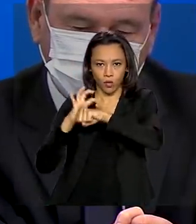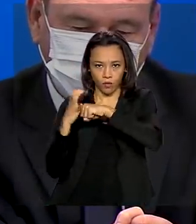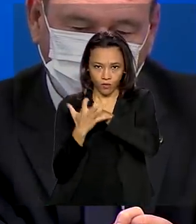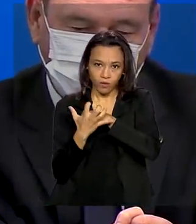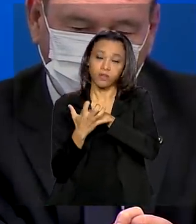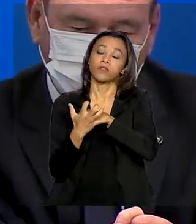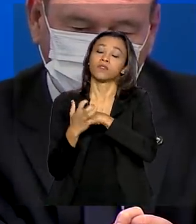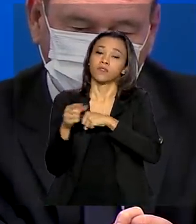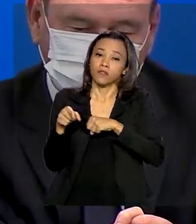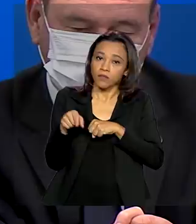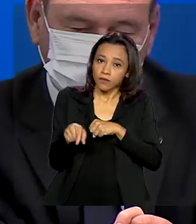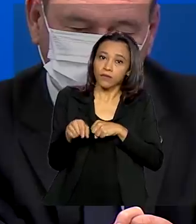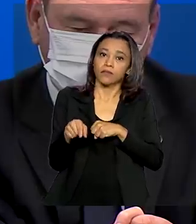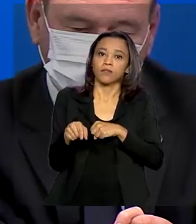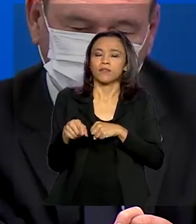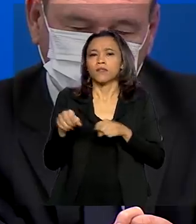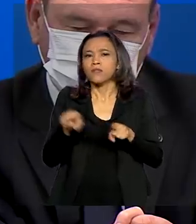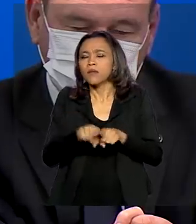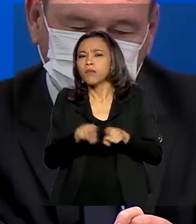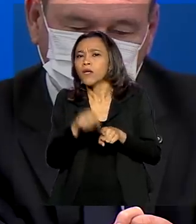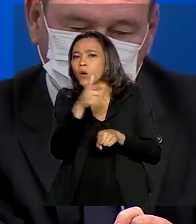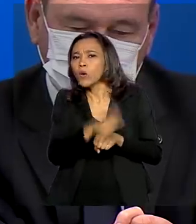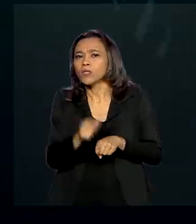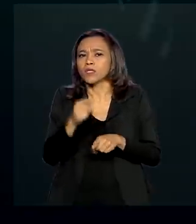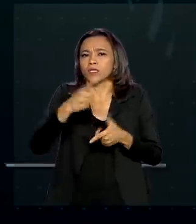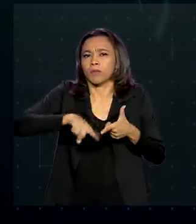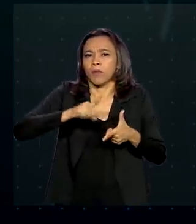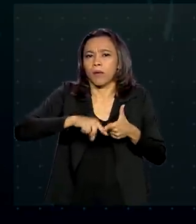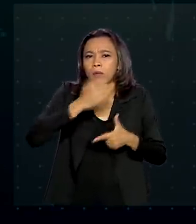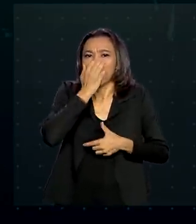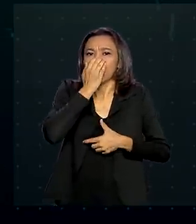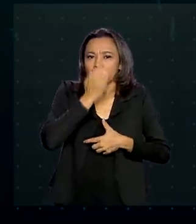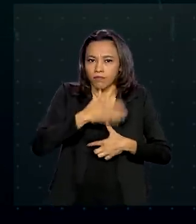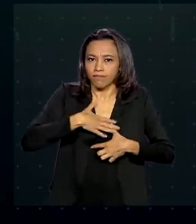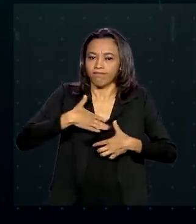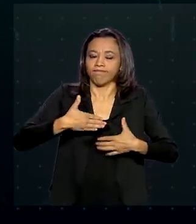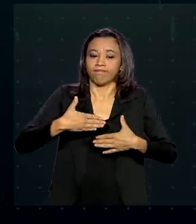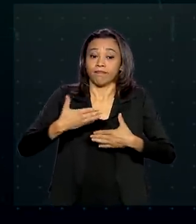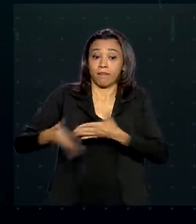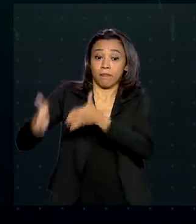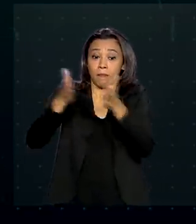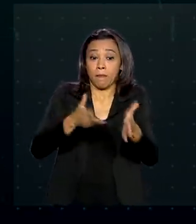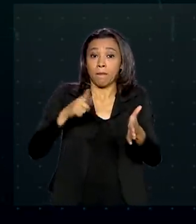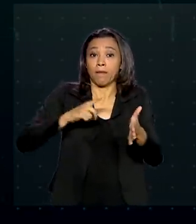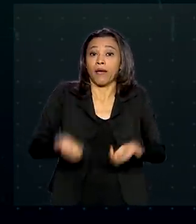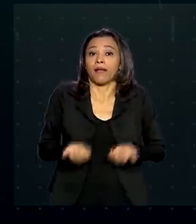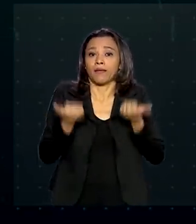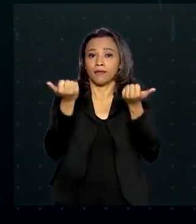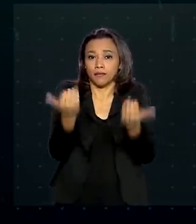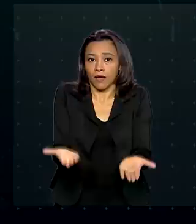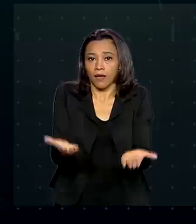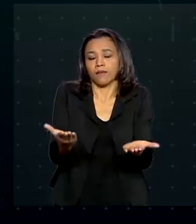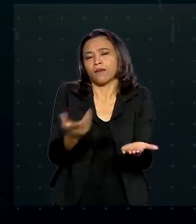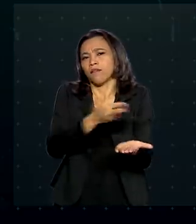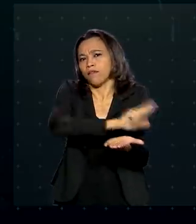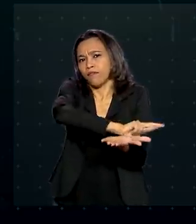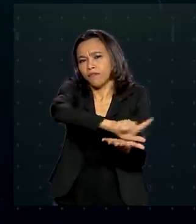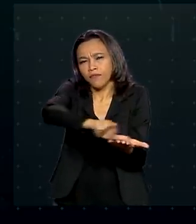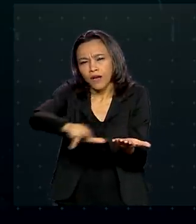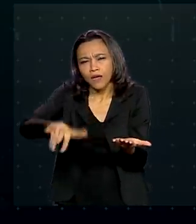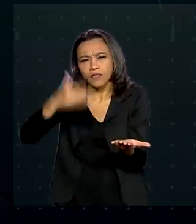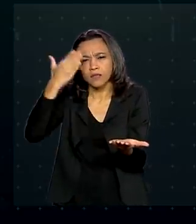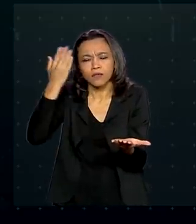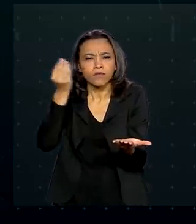causadores de infecções respiratórias. Para aumentar as alternativas de diagnóstico de infecção pelo